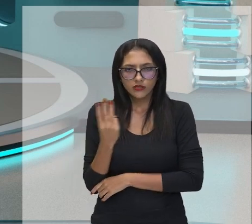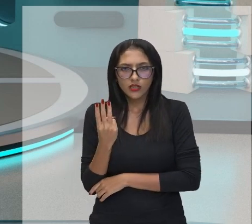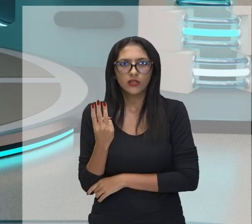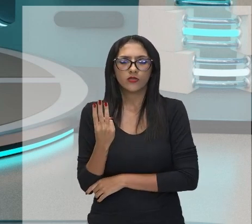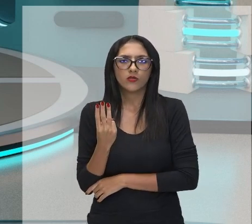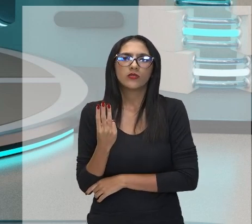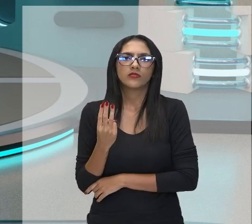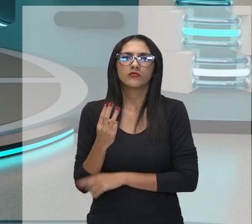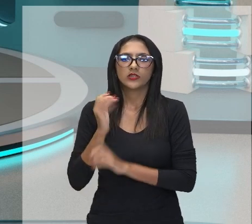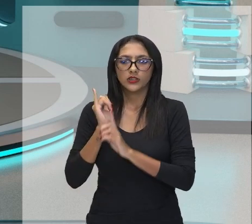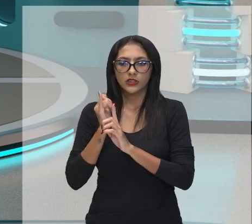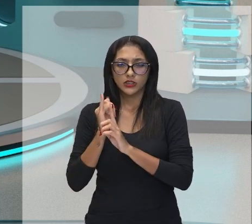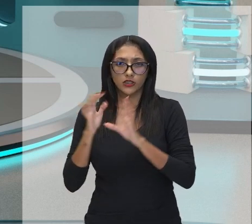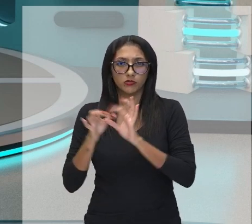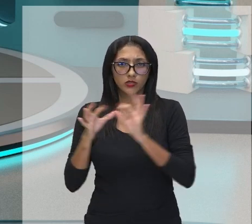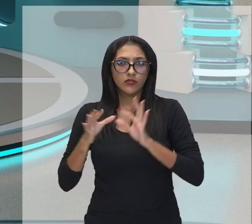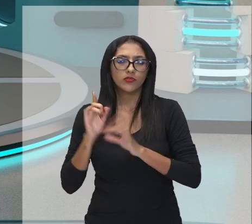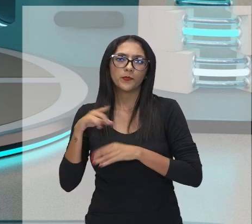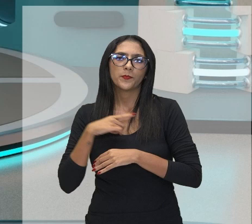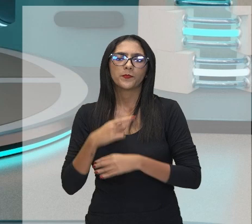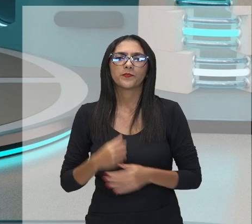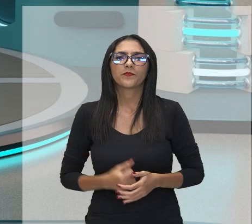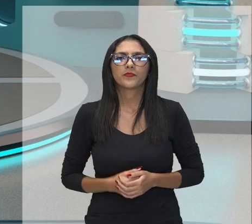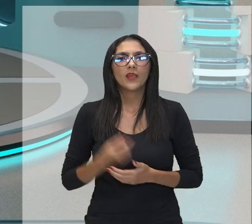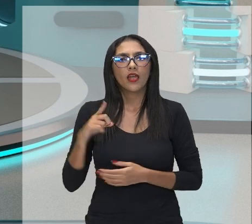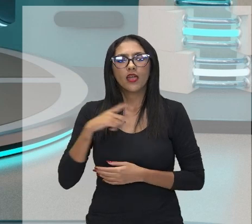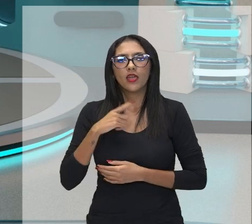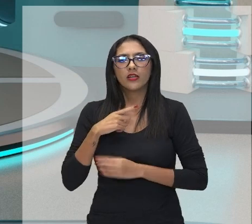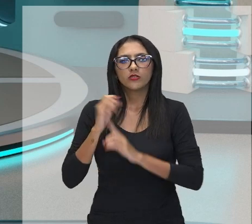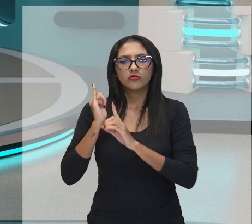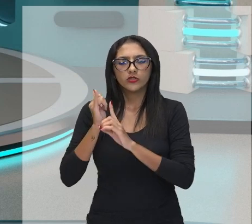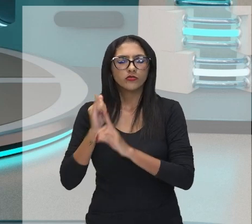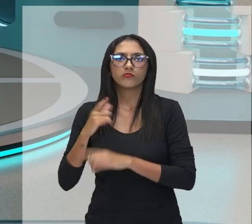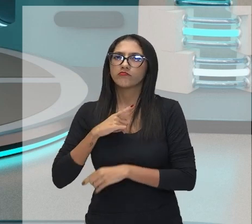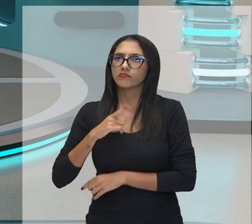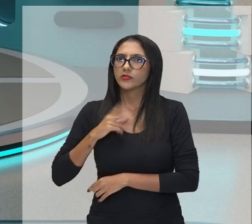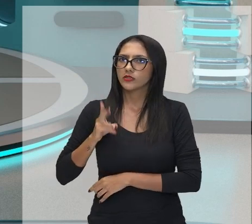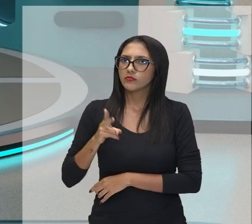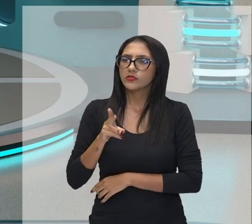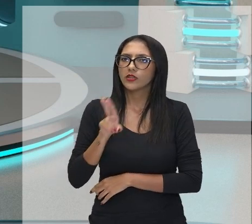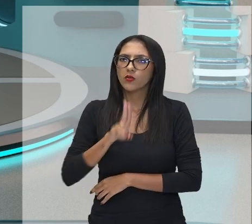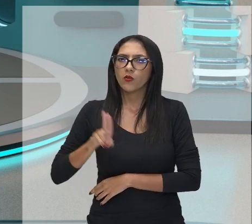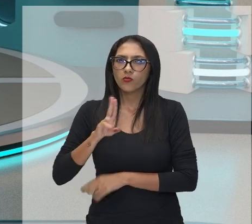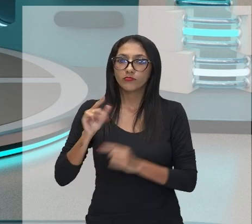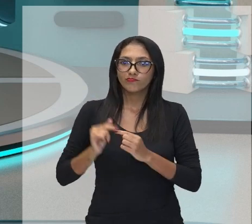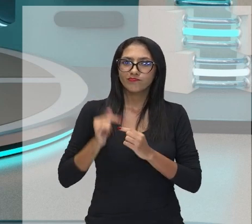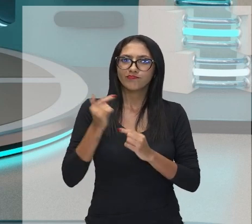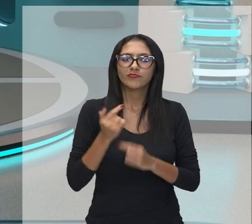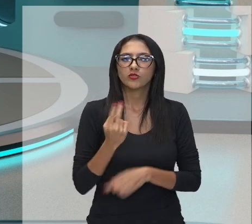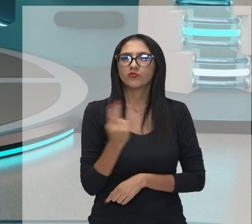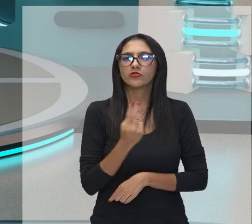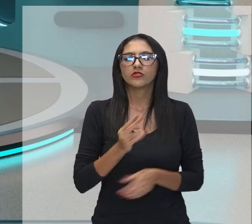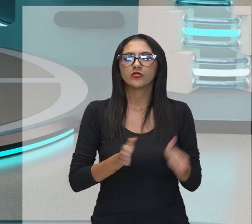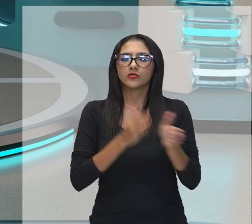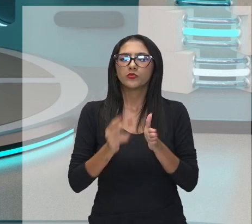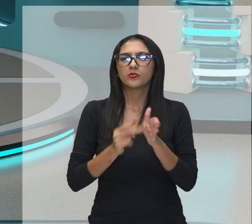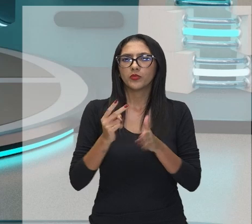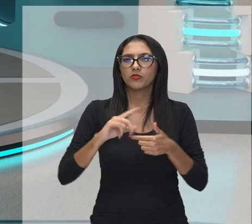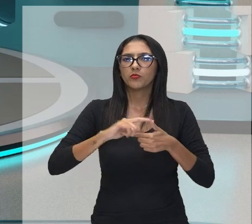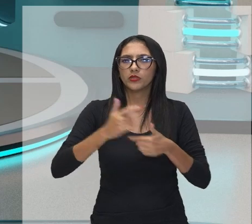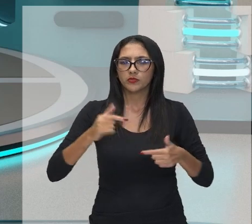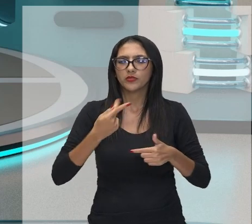a gente exatamente isso. E ele será um discurso muito utilizado na próxima fase do modernismo